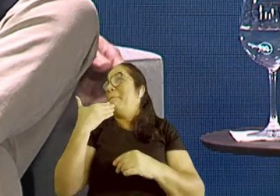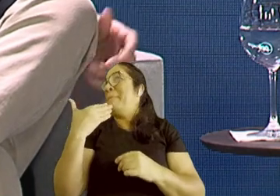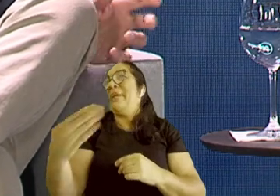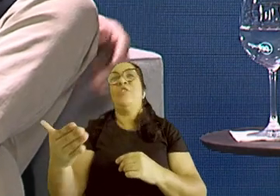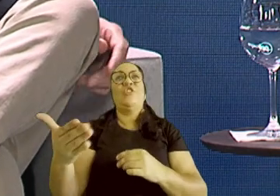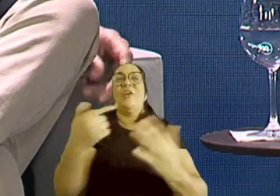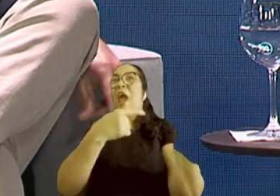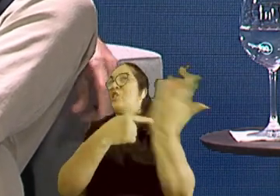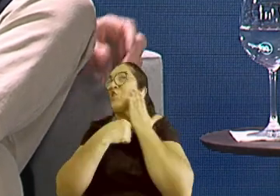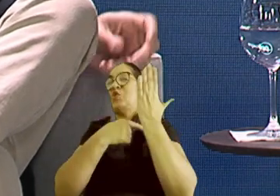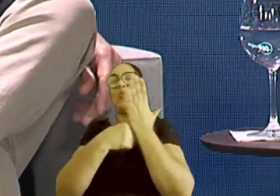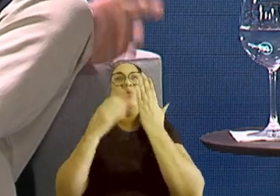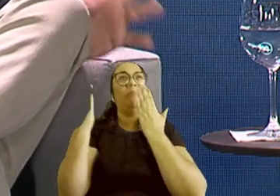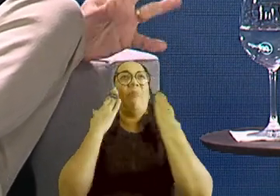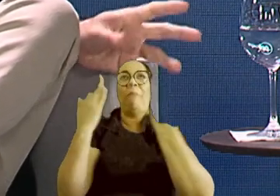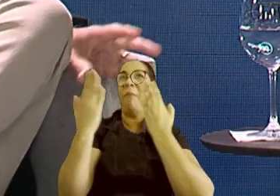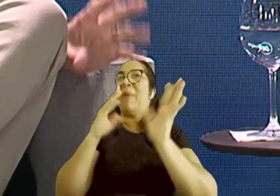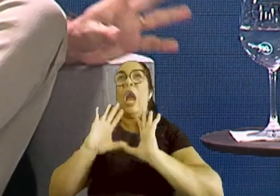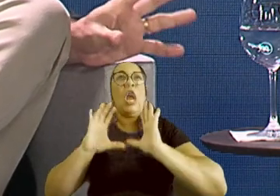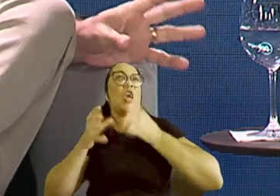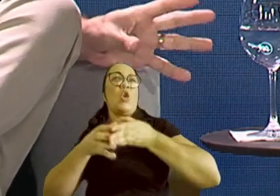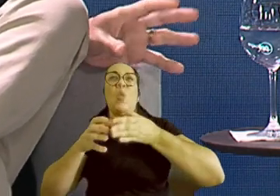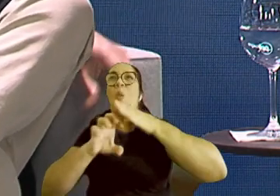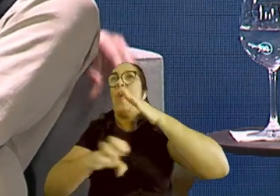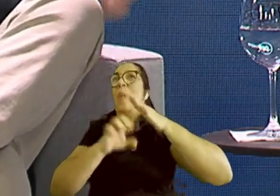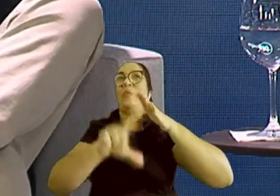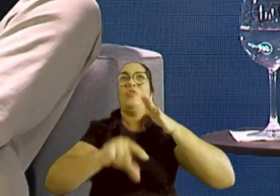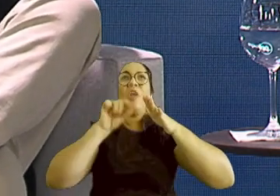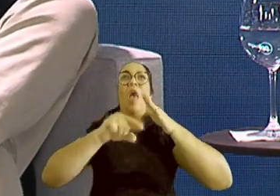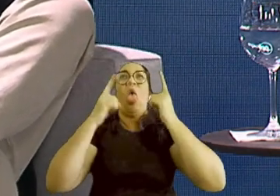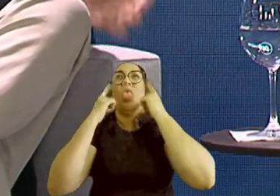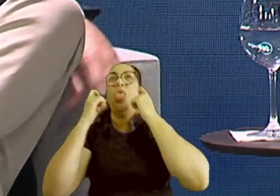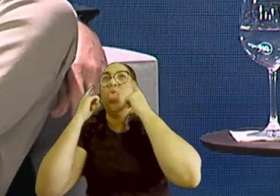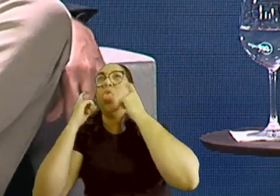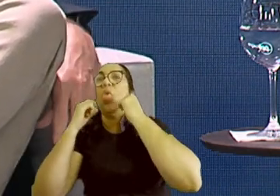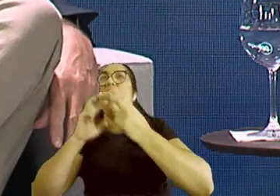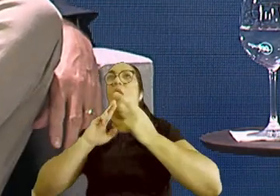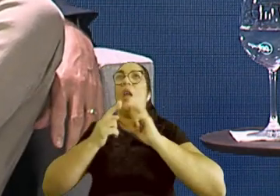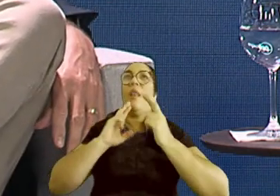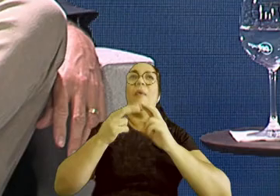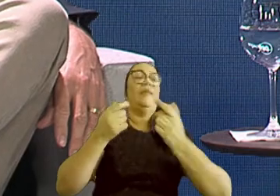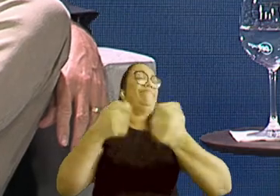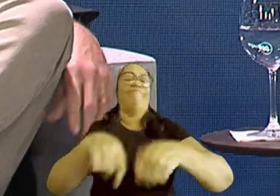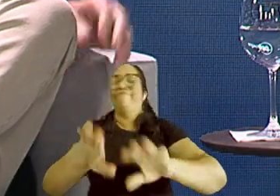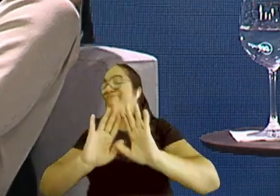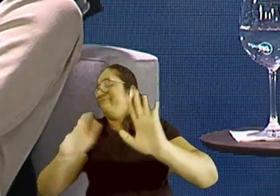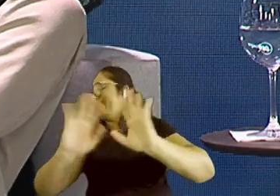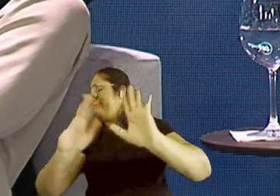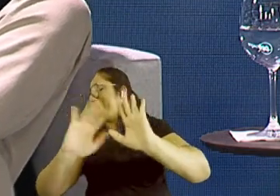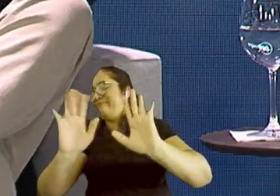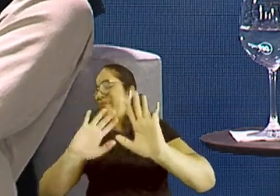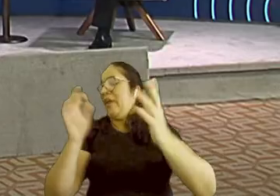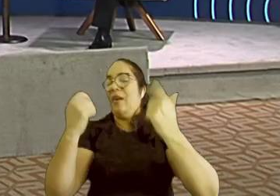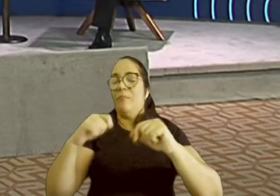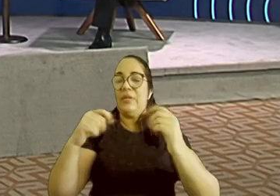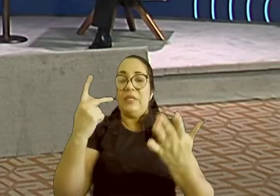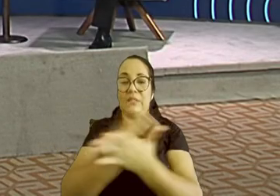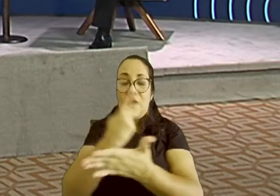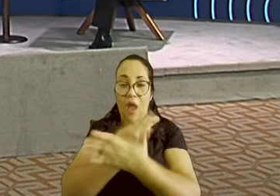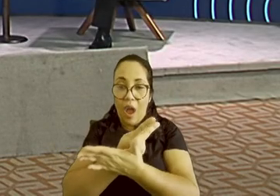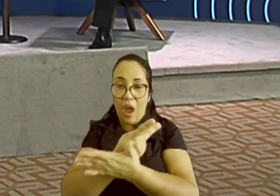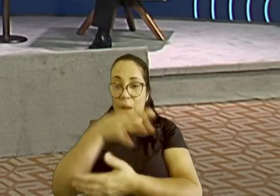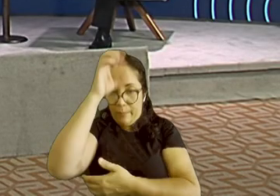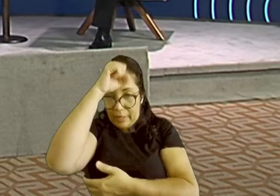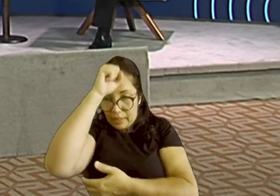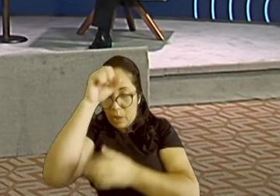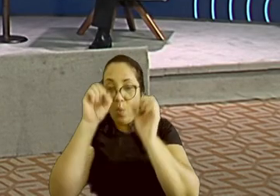de empreendedor para a gente poder chorar as Pitangas não vai então acho que compartilhar esse tipo de aprendizado é fundamental mas assim